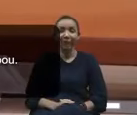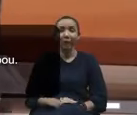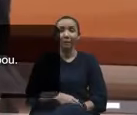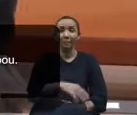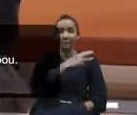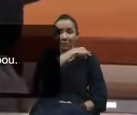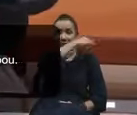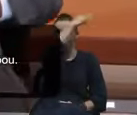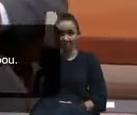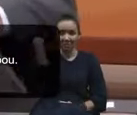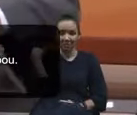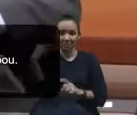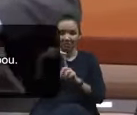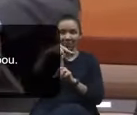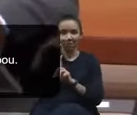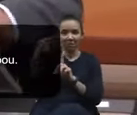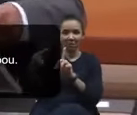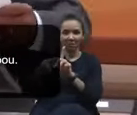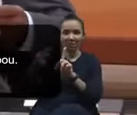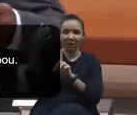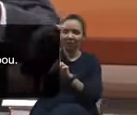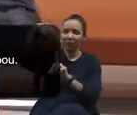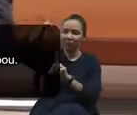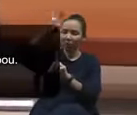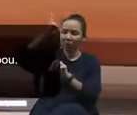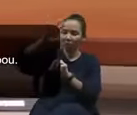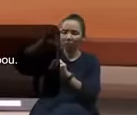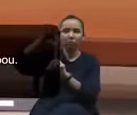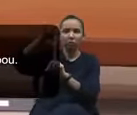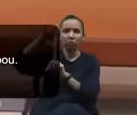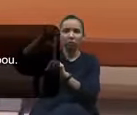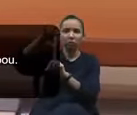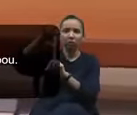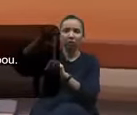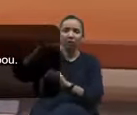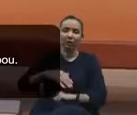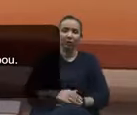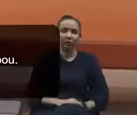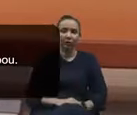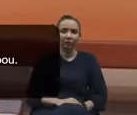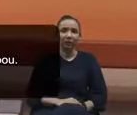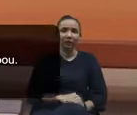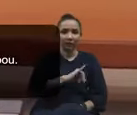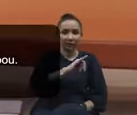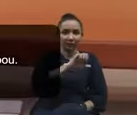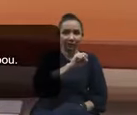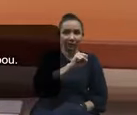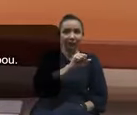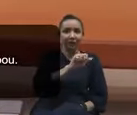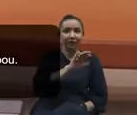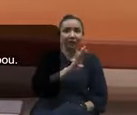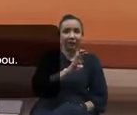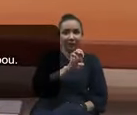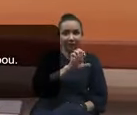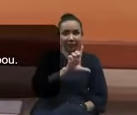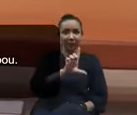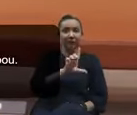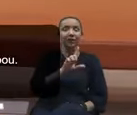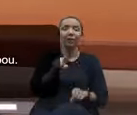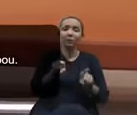rapaz vou parar aqui mas nós vamos continuar depois falando por que